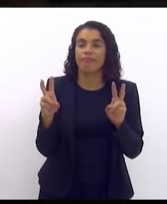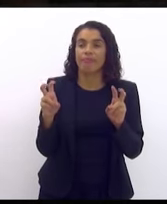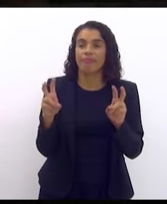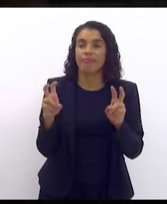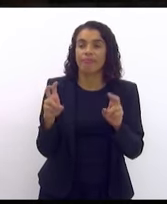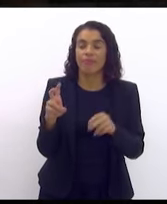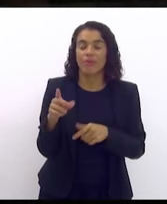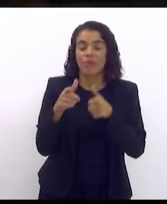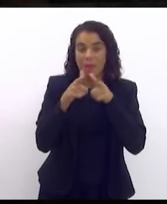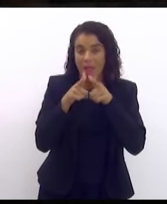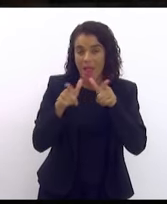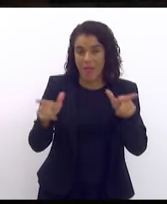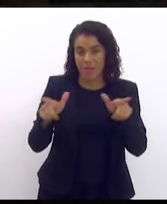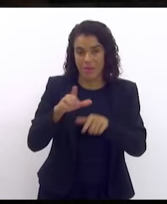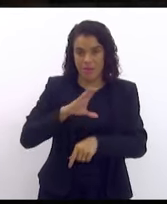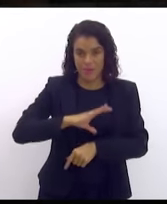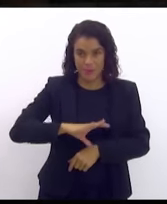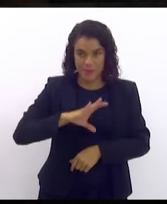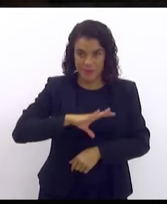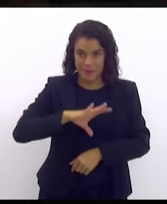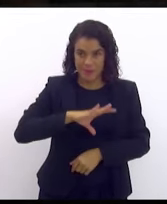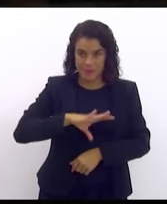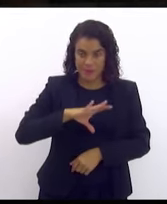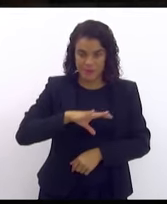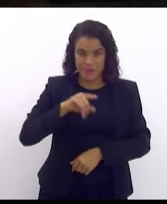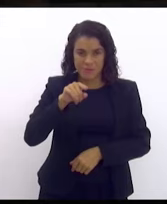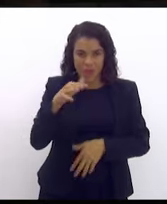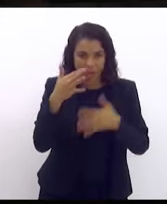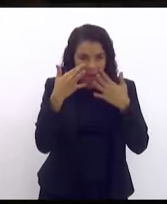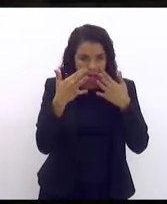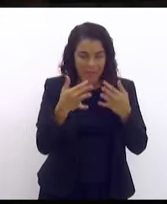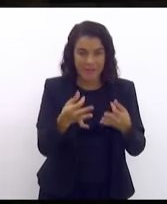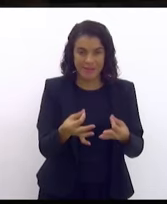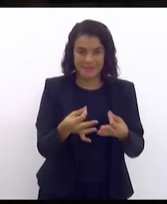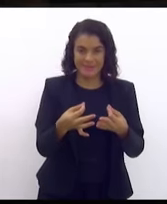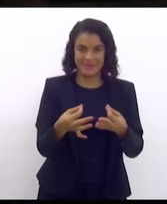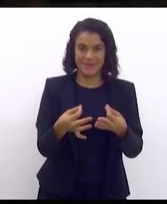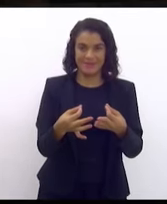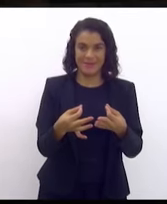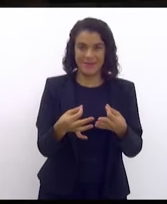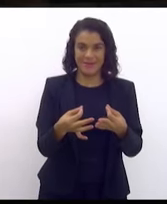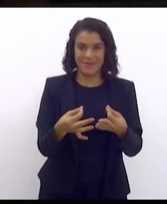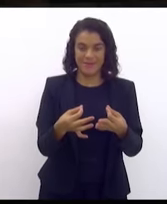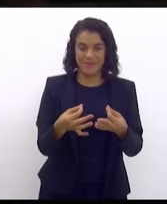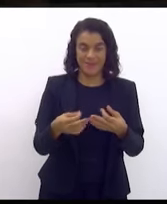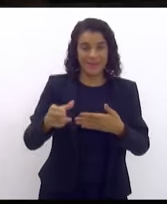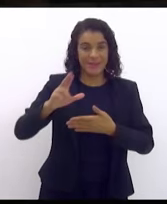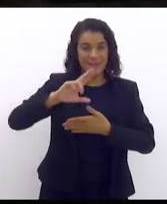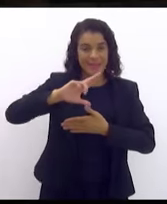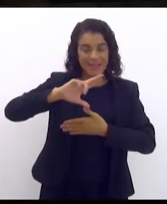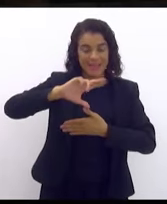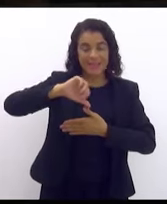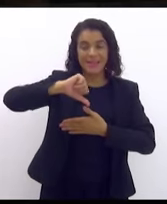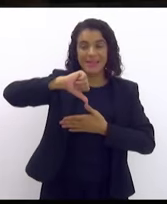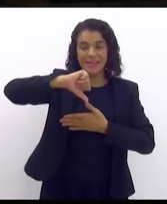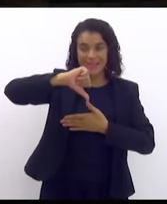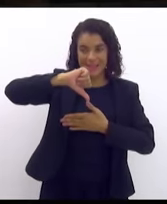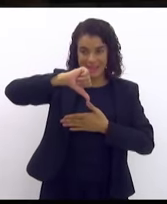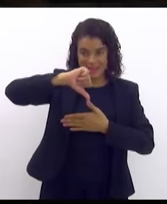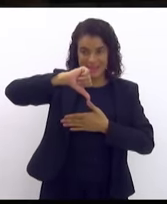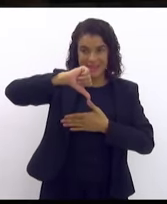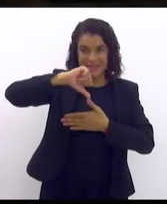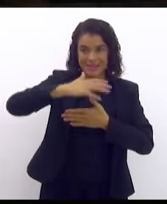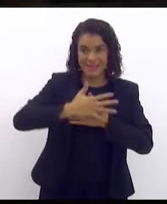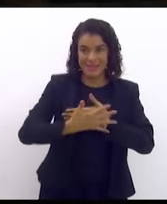língua portuguesa sen prestar atenção na América Latina não vou sair daqui